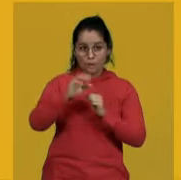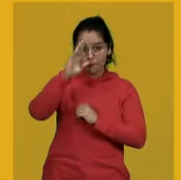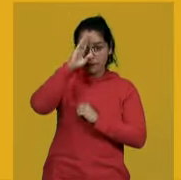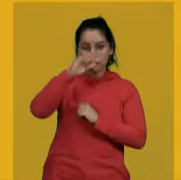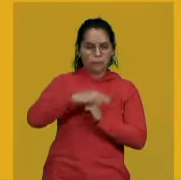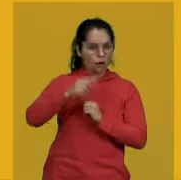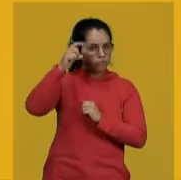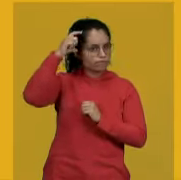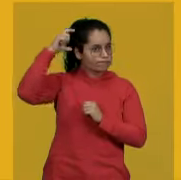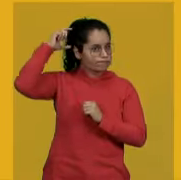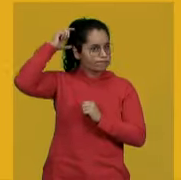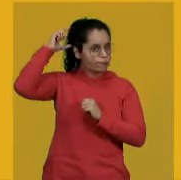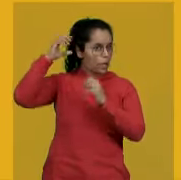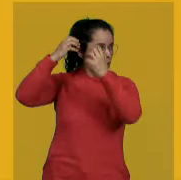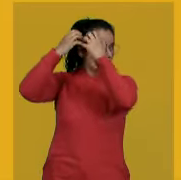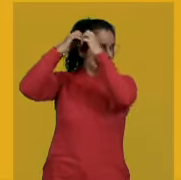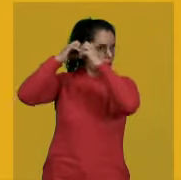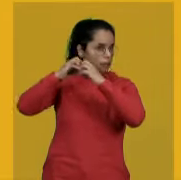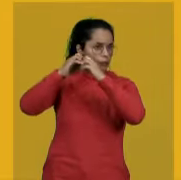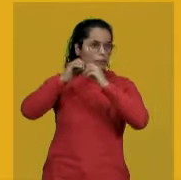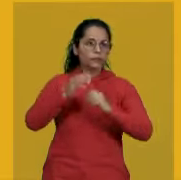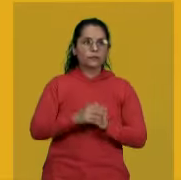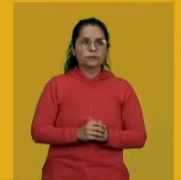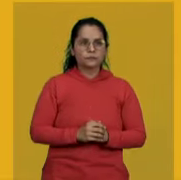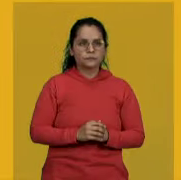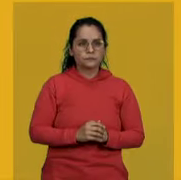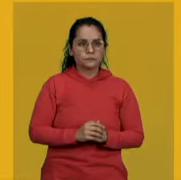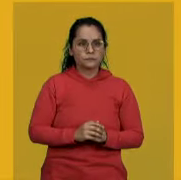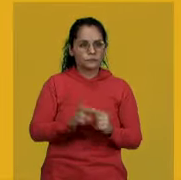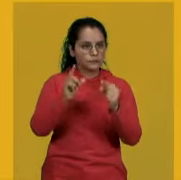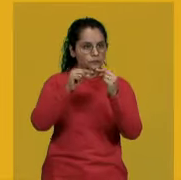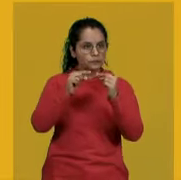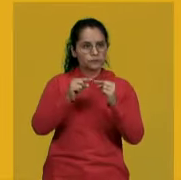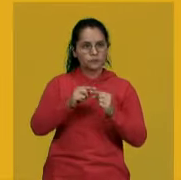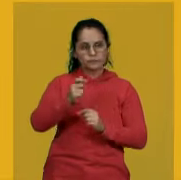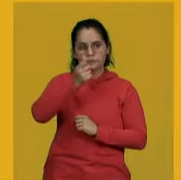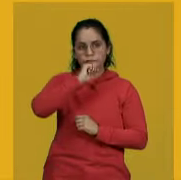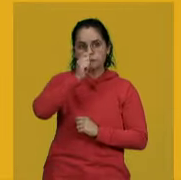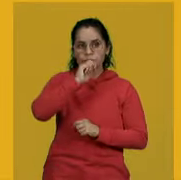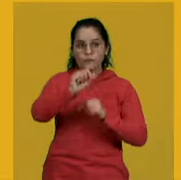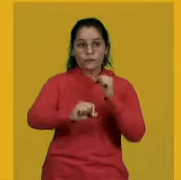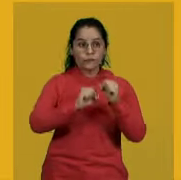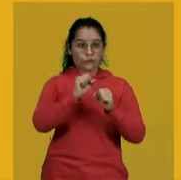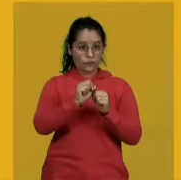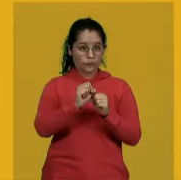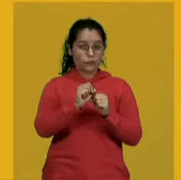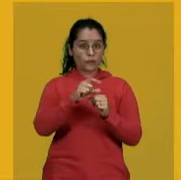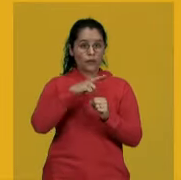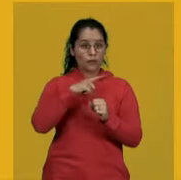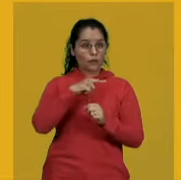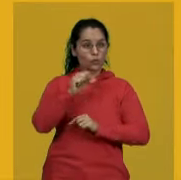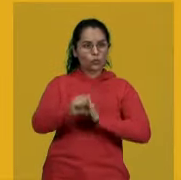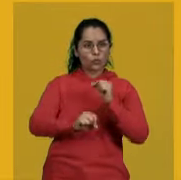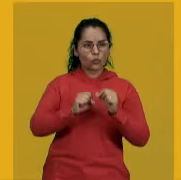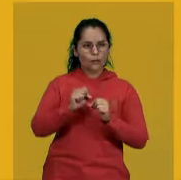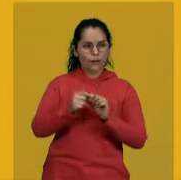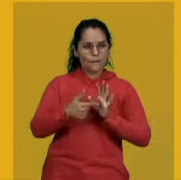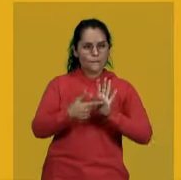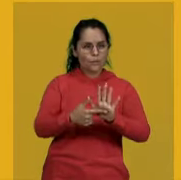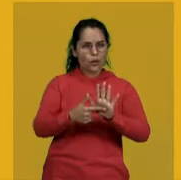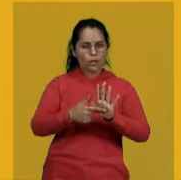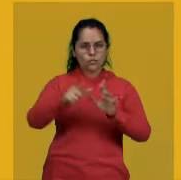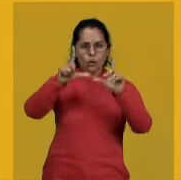o cérebro. Tais drogas, as depressoras do sistema nervoso central, elas apresentam